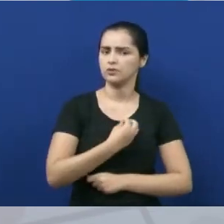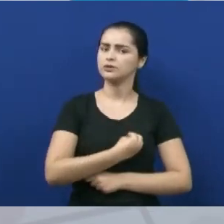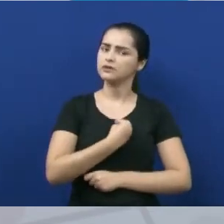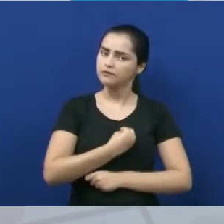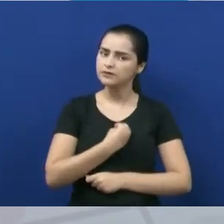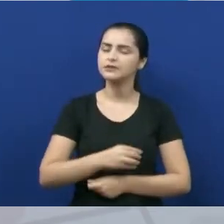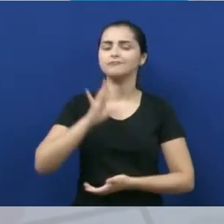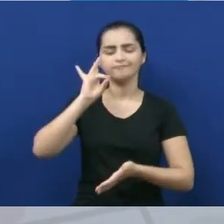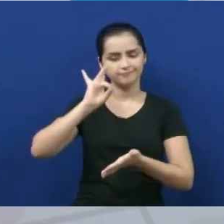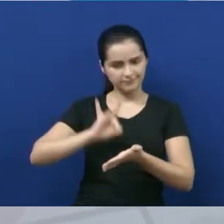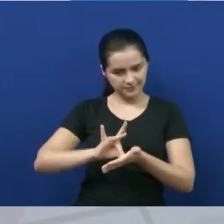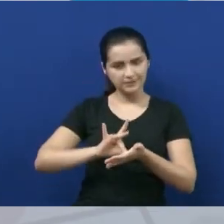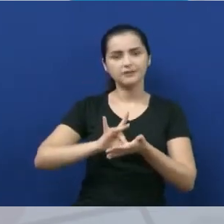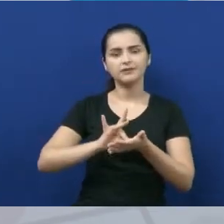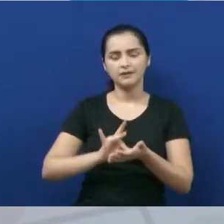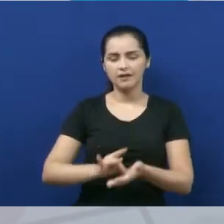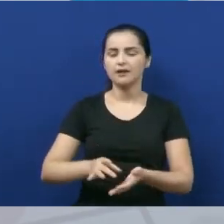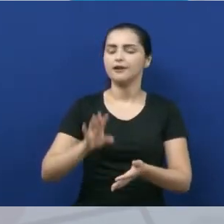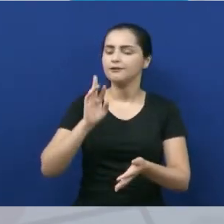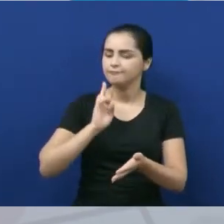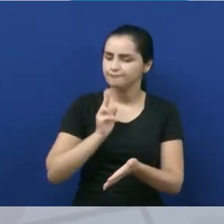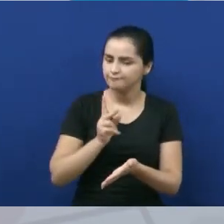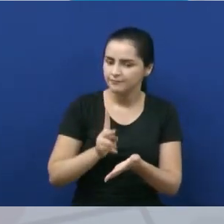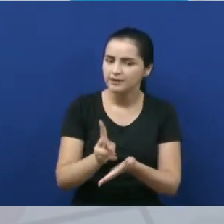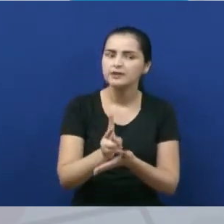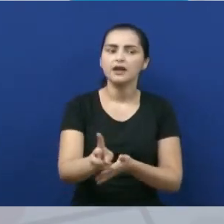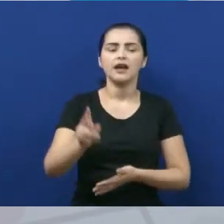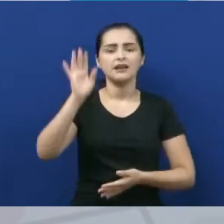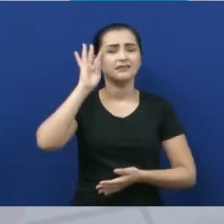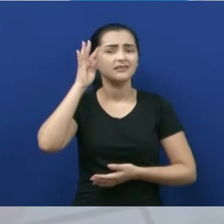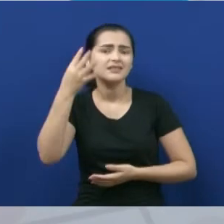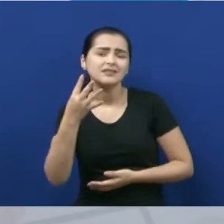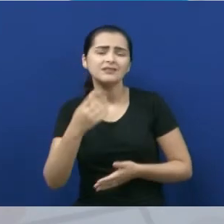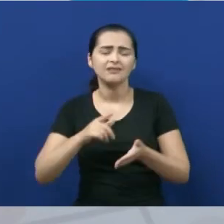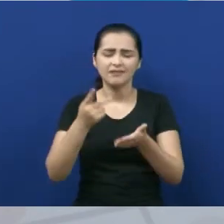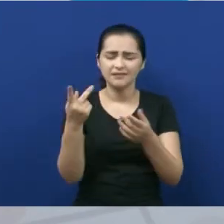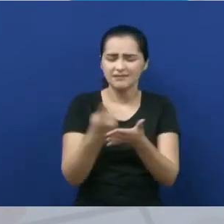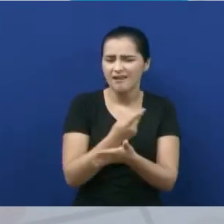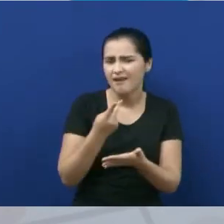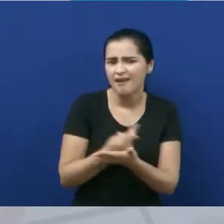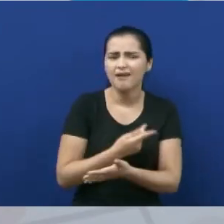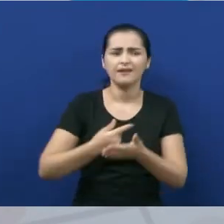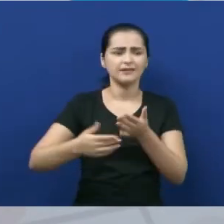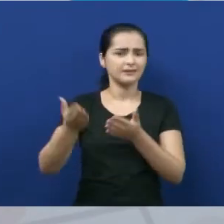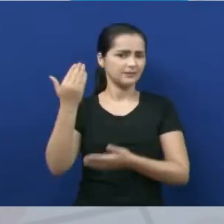exatamente as consequências de decisões erradas anteriormente